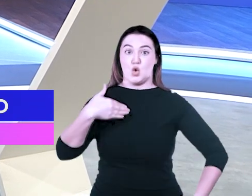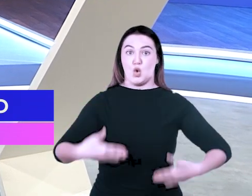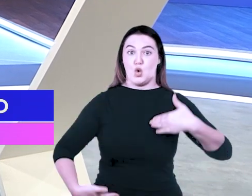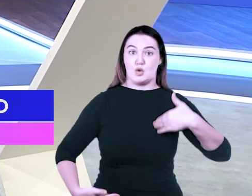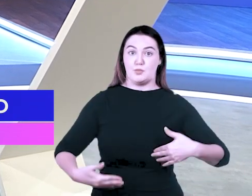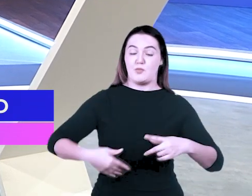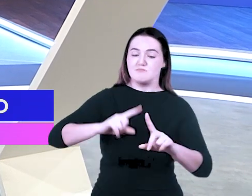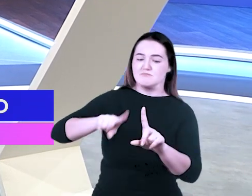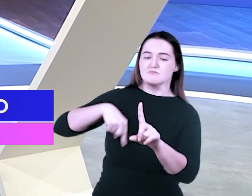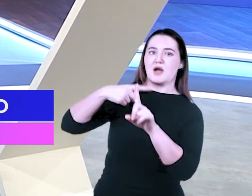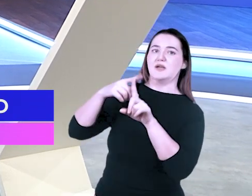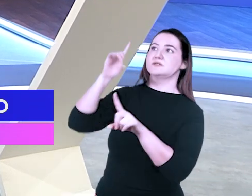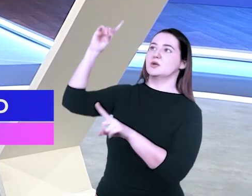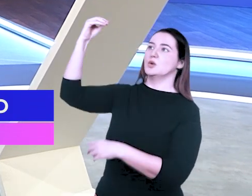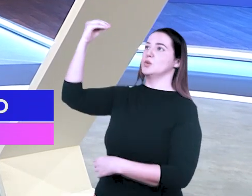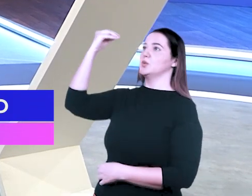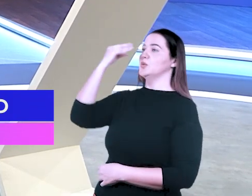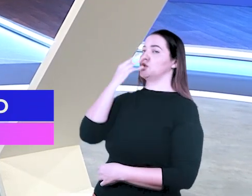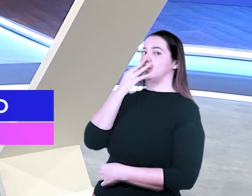devemos caminhar.